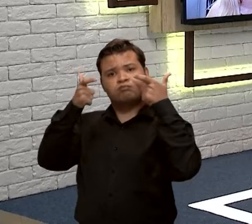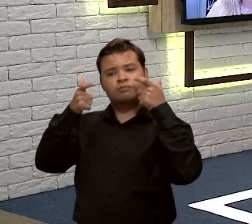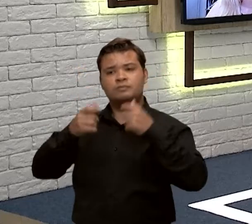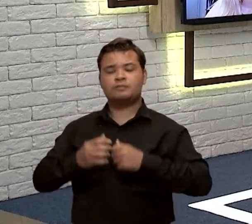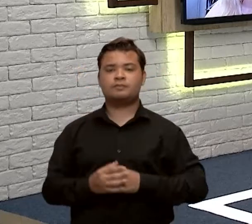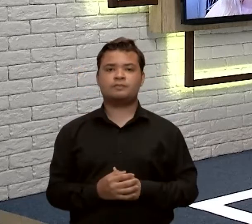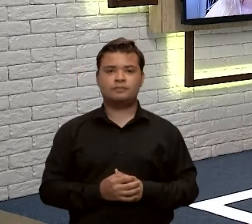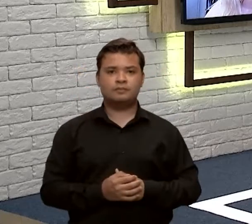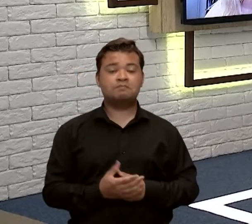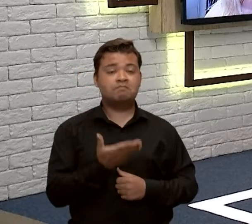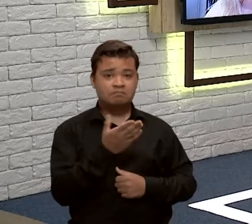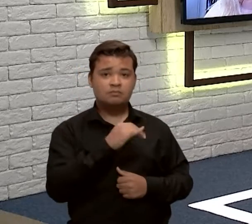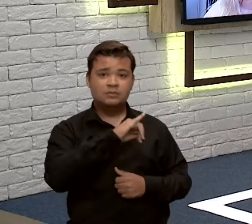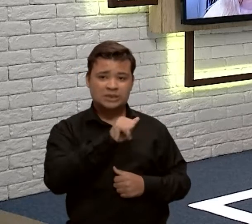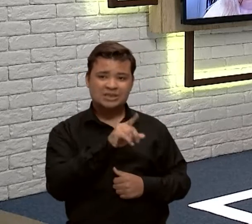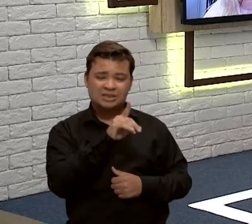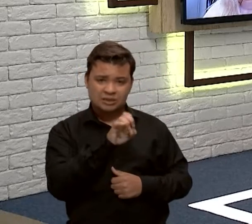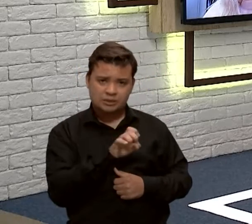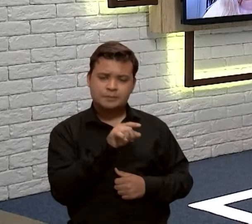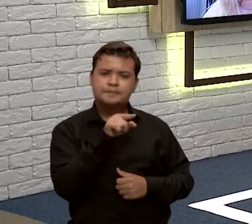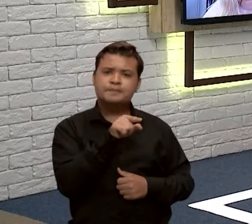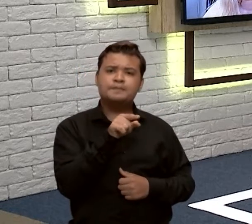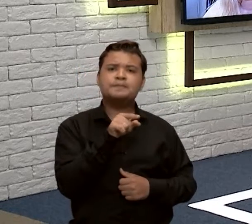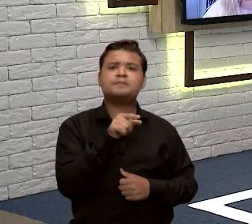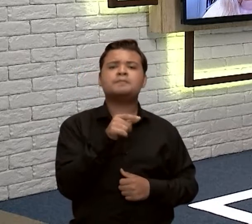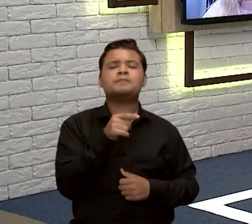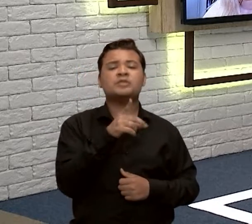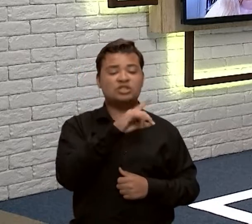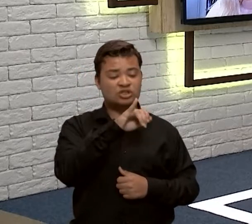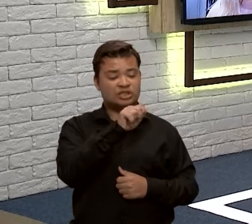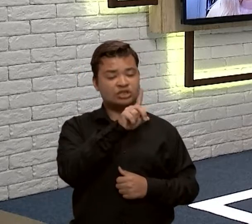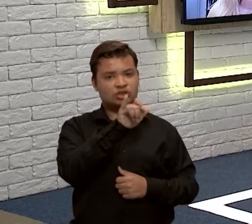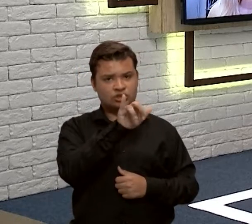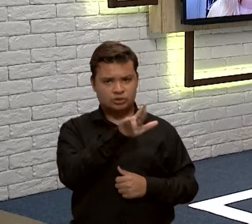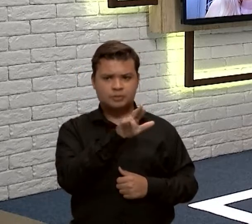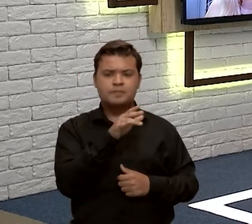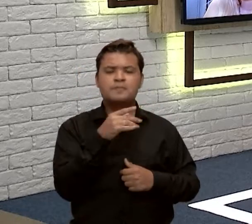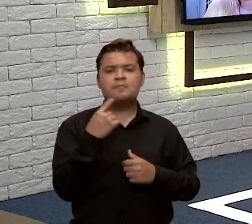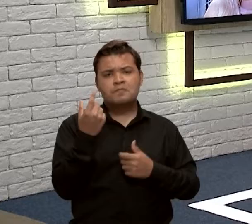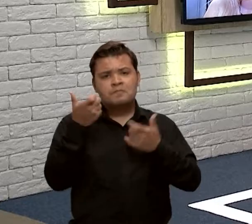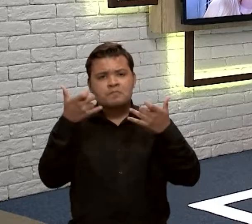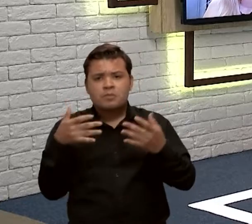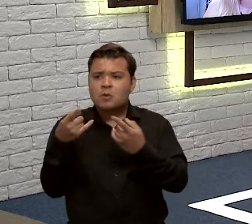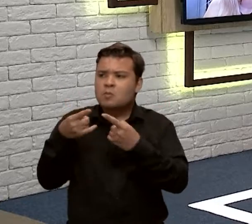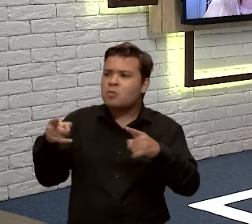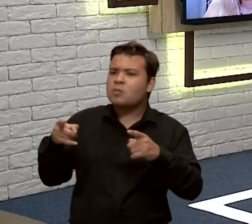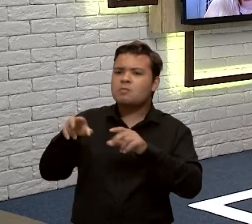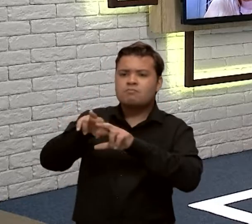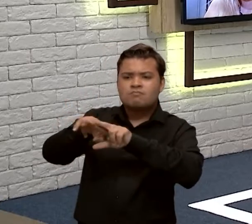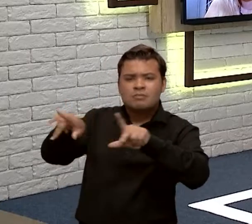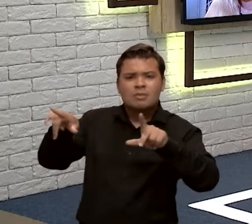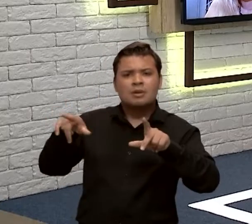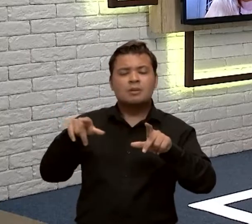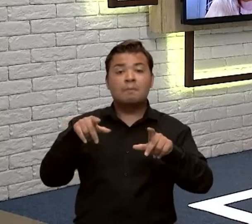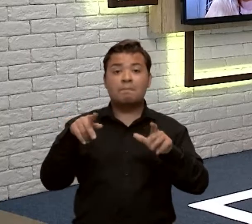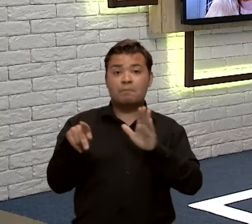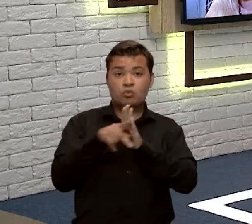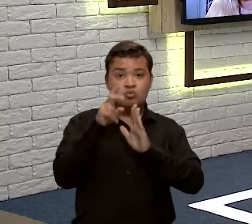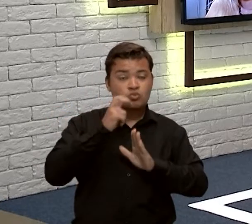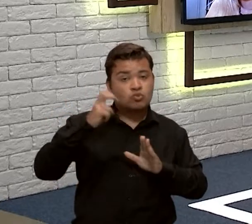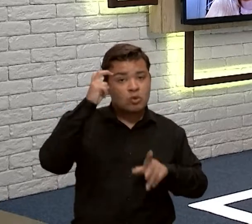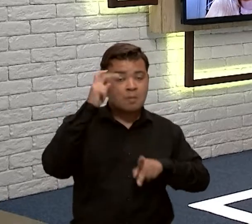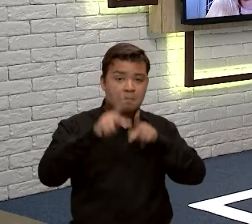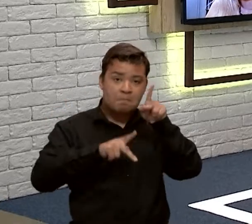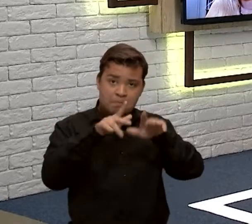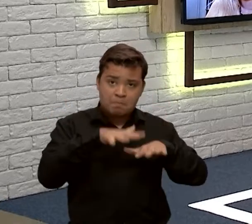E, Jadir, a gente falou aqui dos exemplos da música sendo utilizada, da cultura popular, né, como um todo,